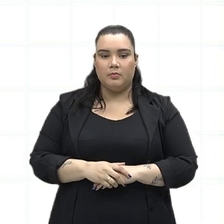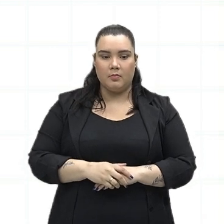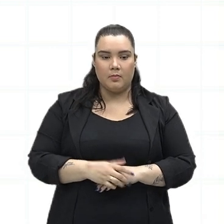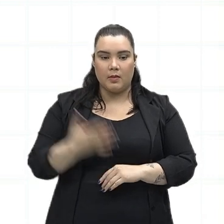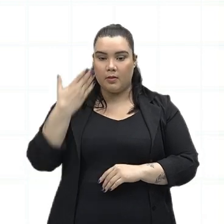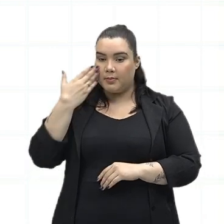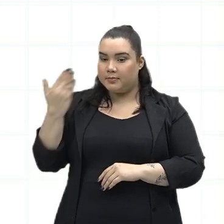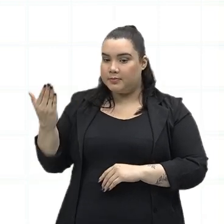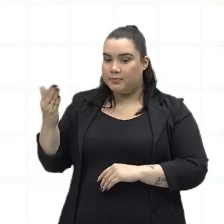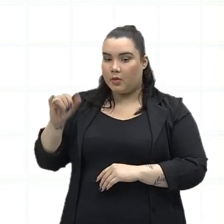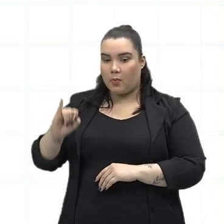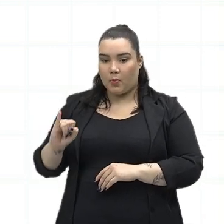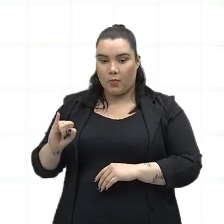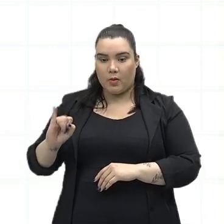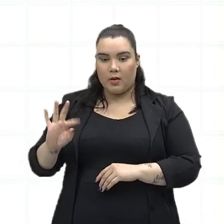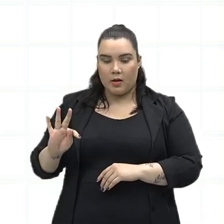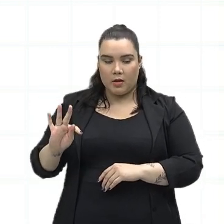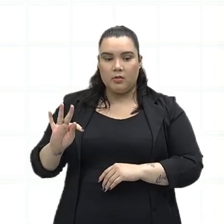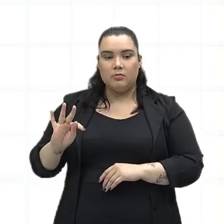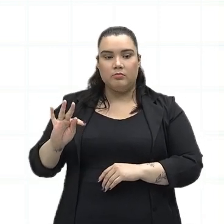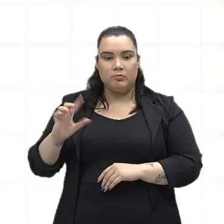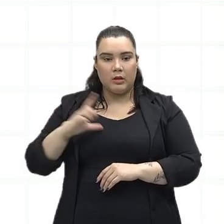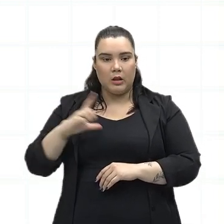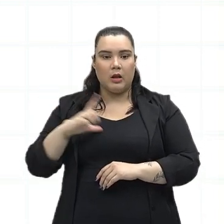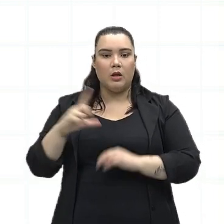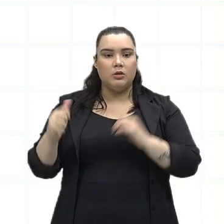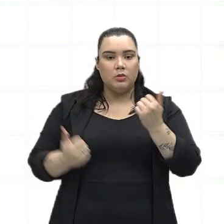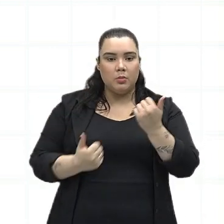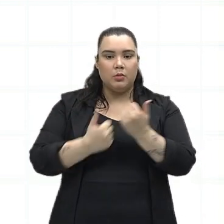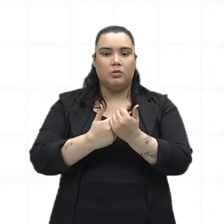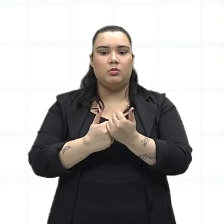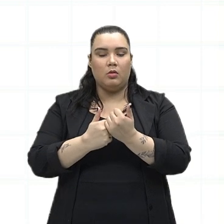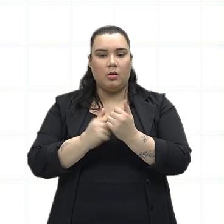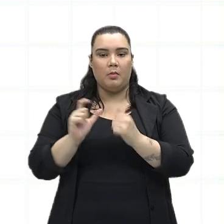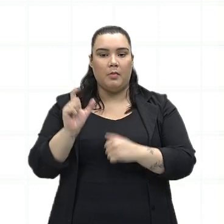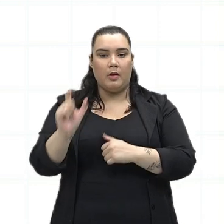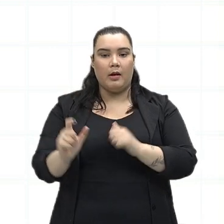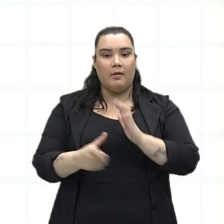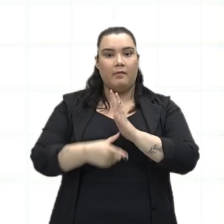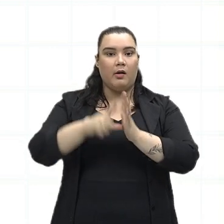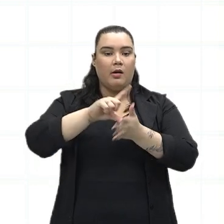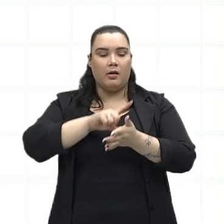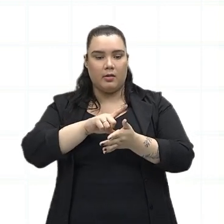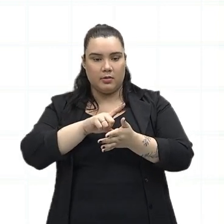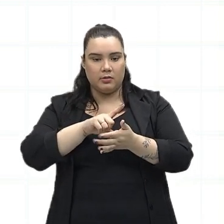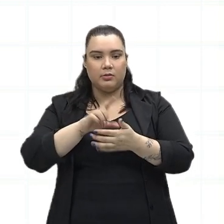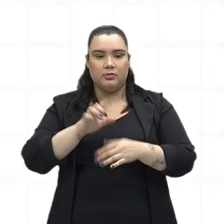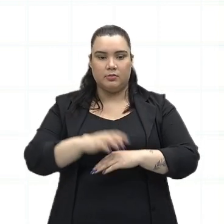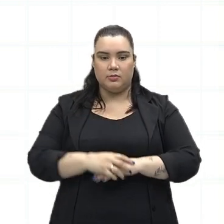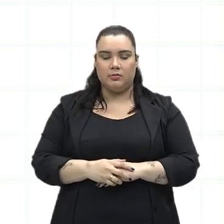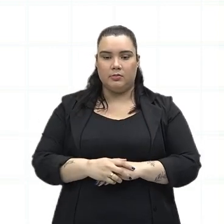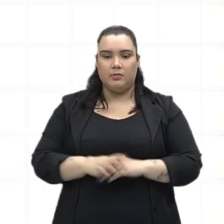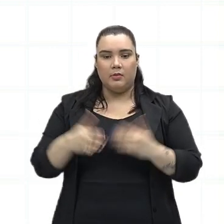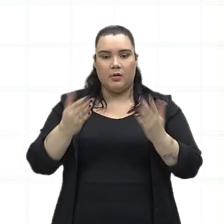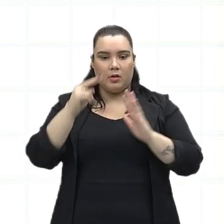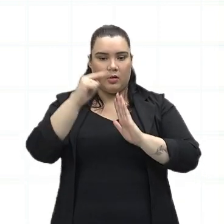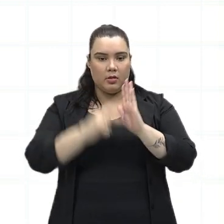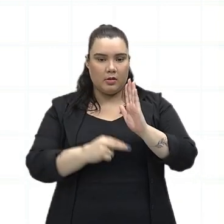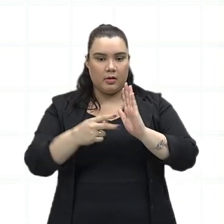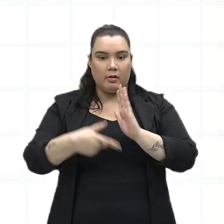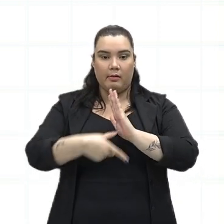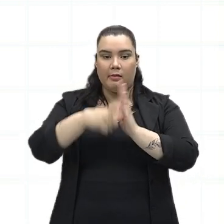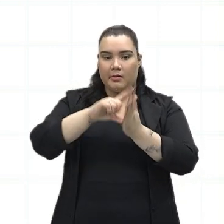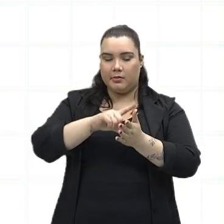ele substituiu alguma palavra que foi mencionada anteriormente, tá bom? Então, vamos ler aqui o que foi